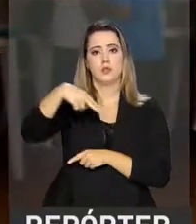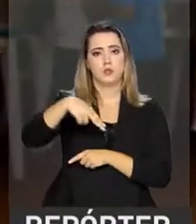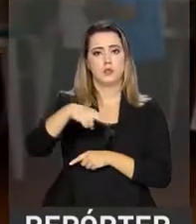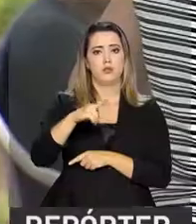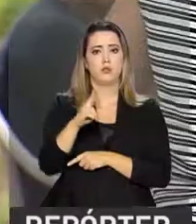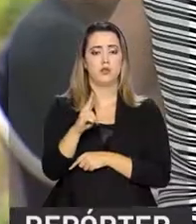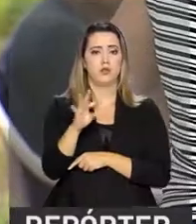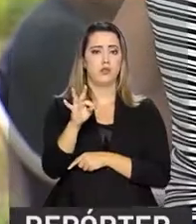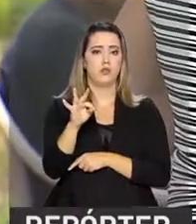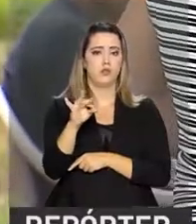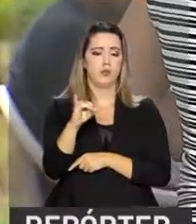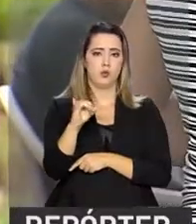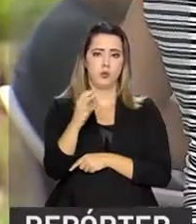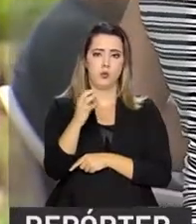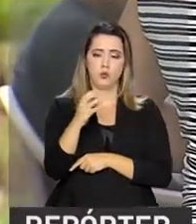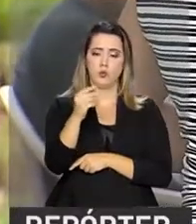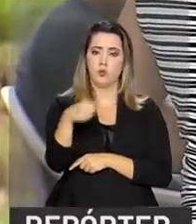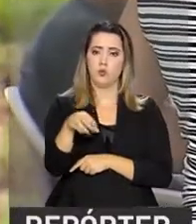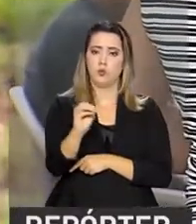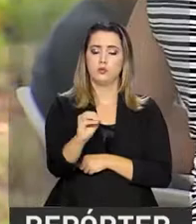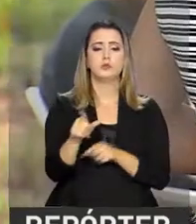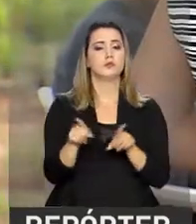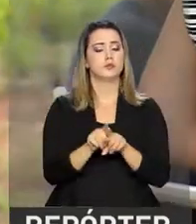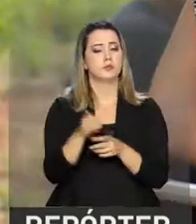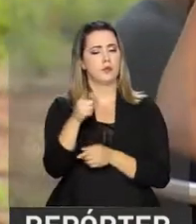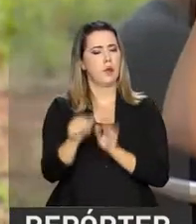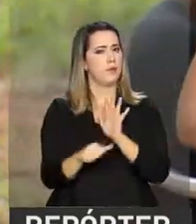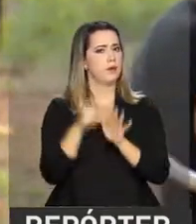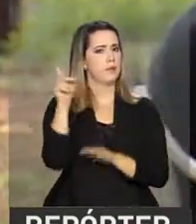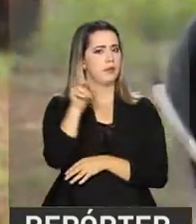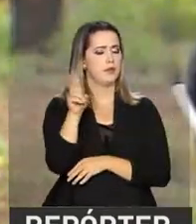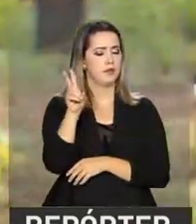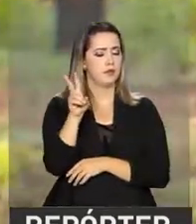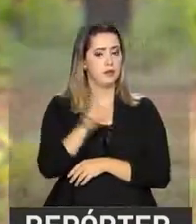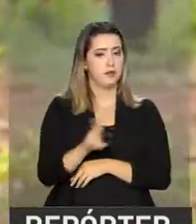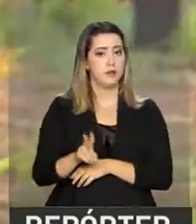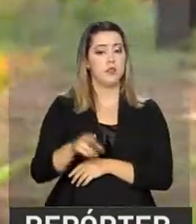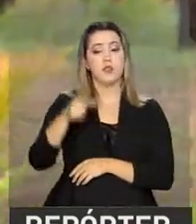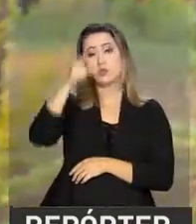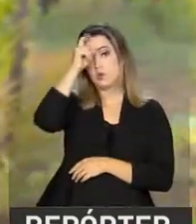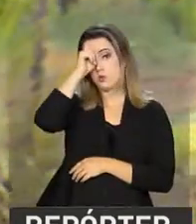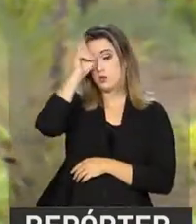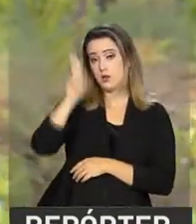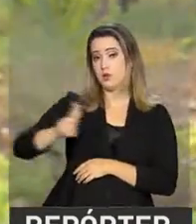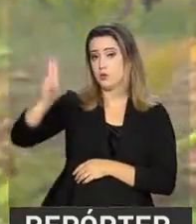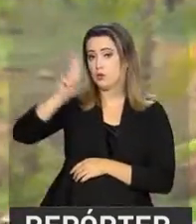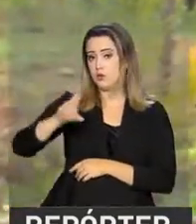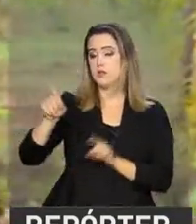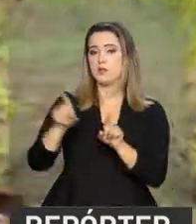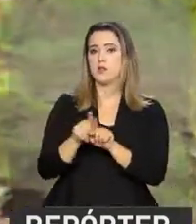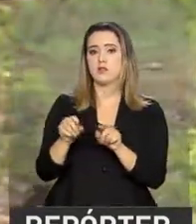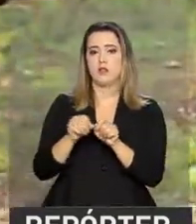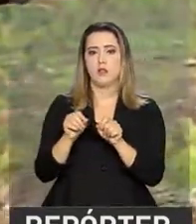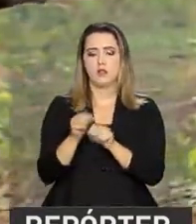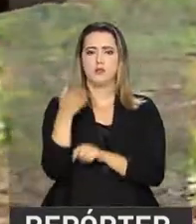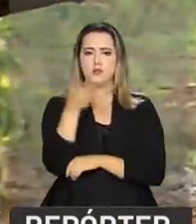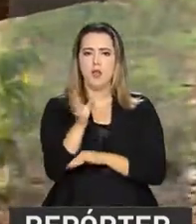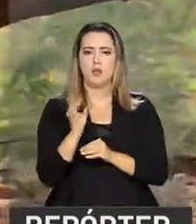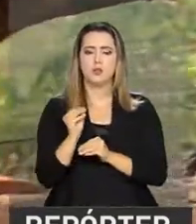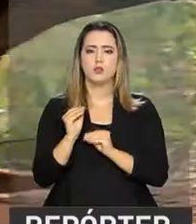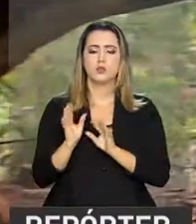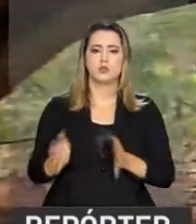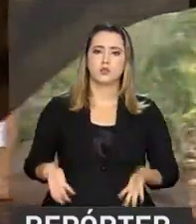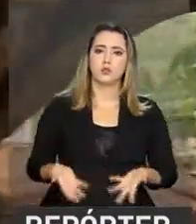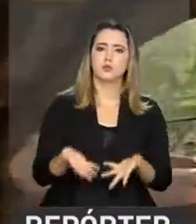saúde esta é a primeira vez que os hospitais universitários federais fazem esse mutirão de atendimento